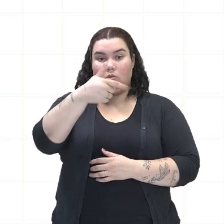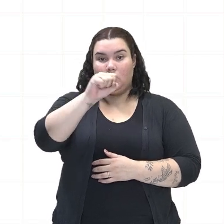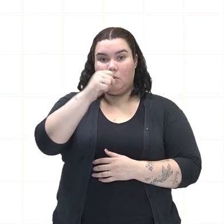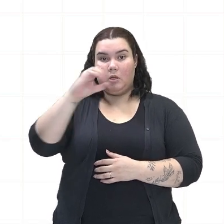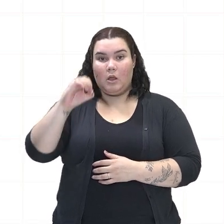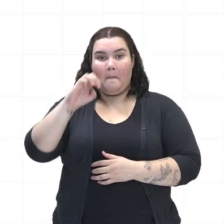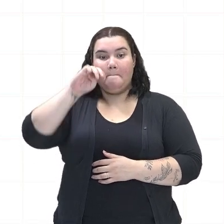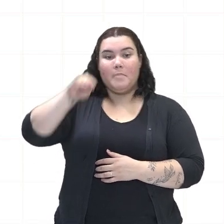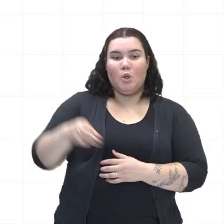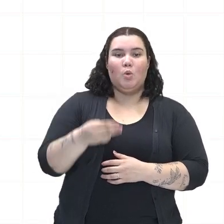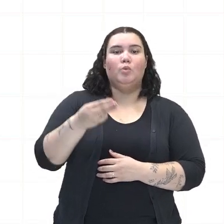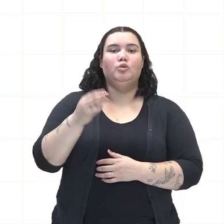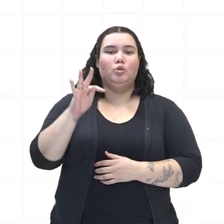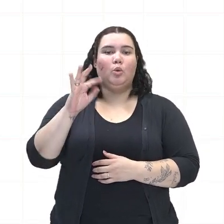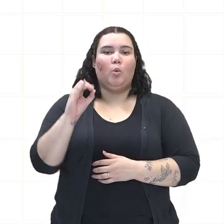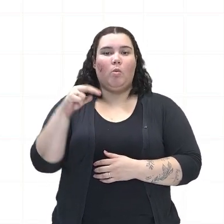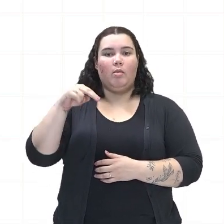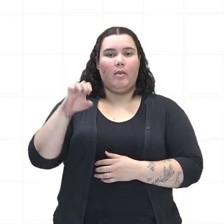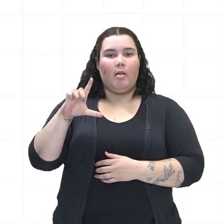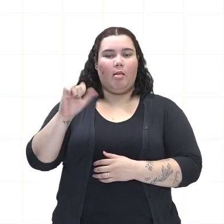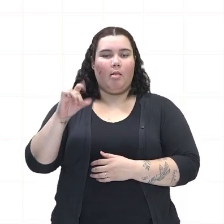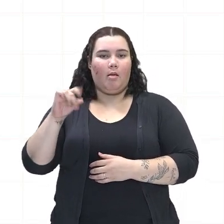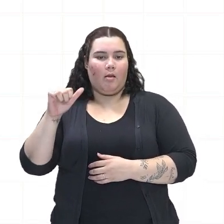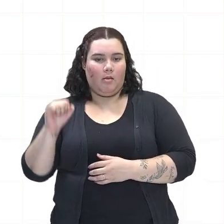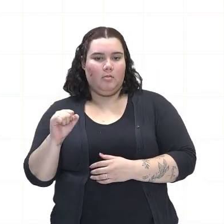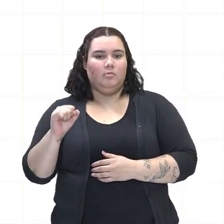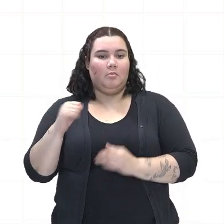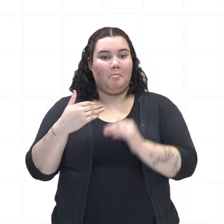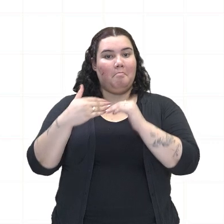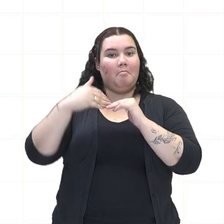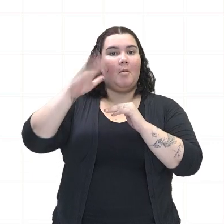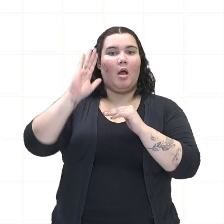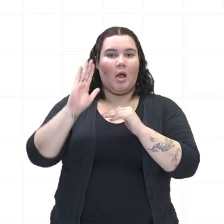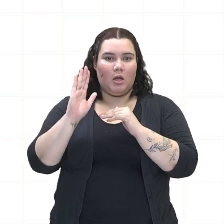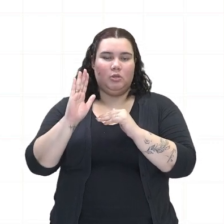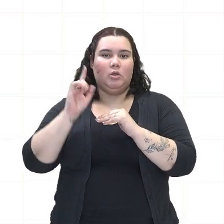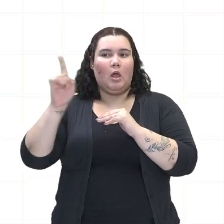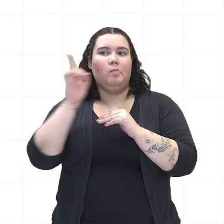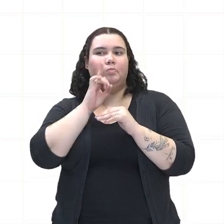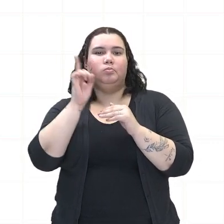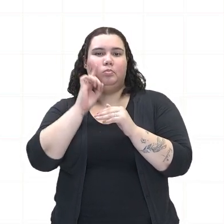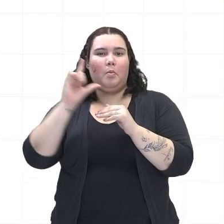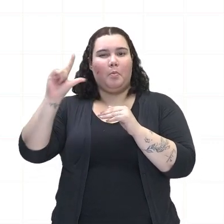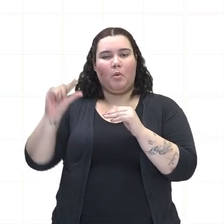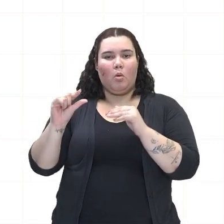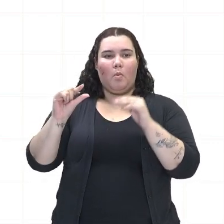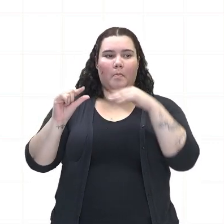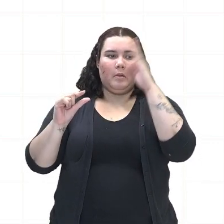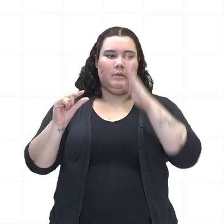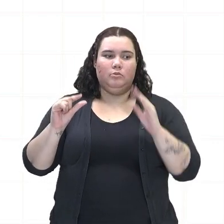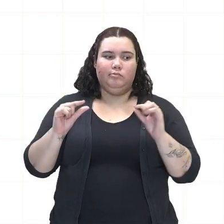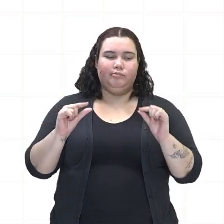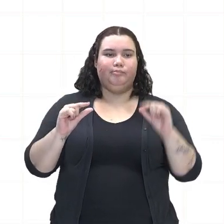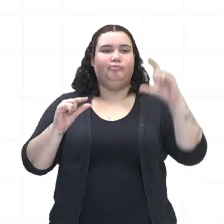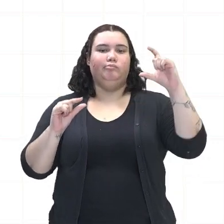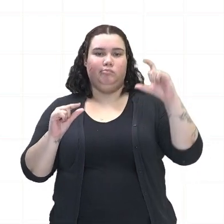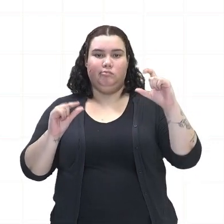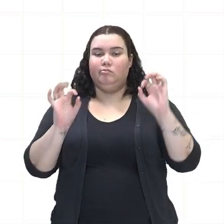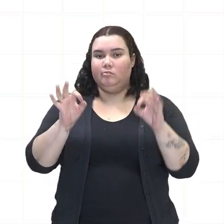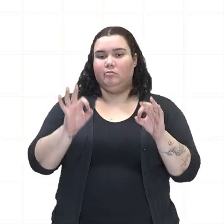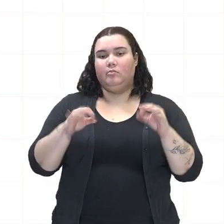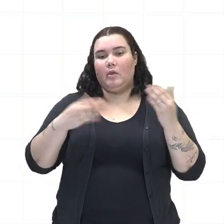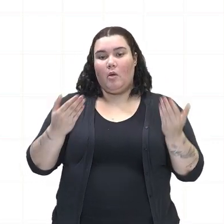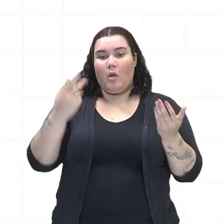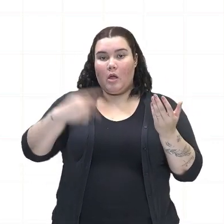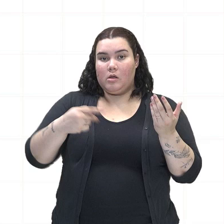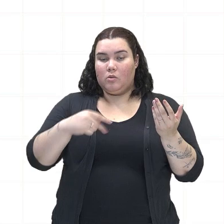Unidos, né, que também é um grande produtor de soja por lá, né? E aqui no território brasileiro, o estado de Mato Grosso é um grande